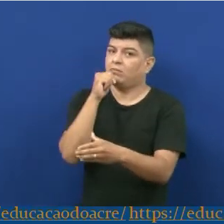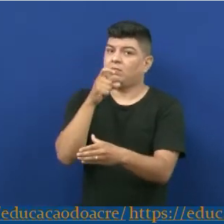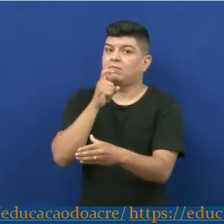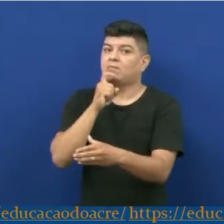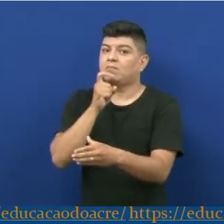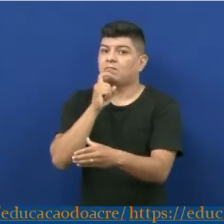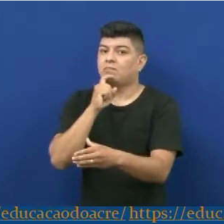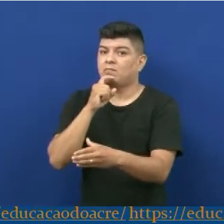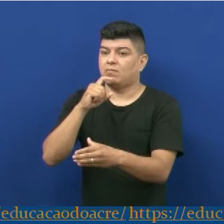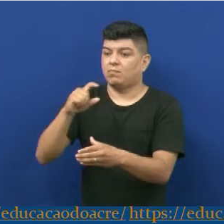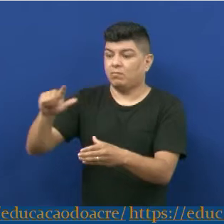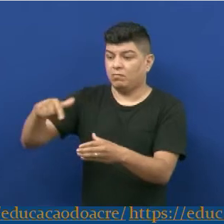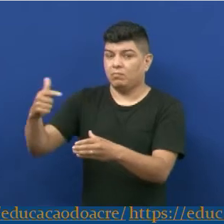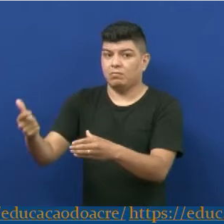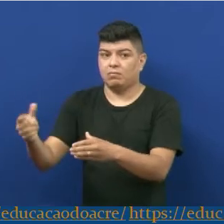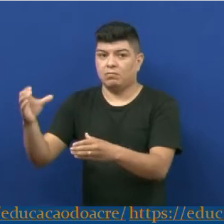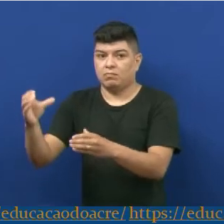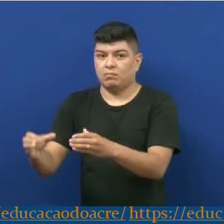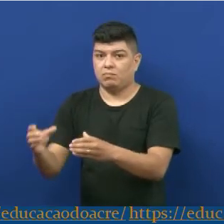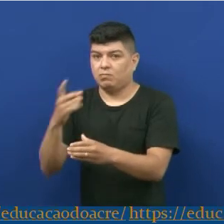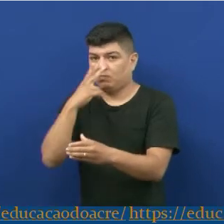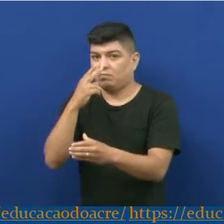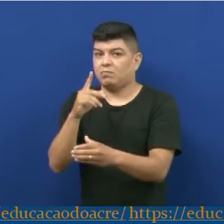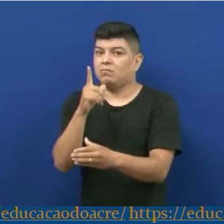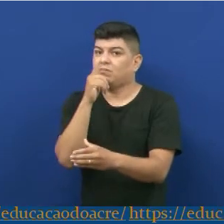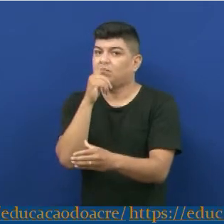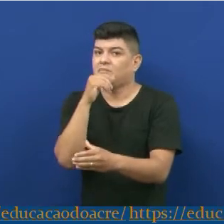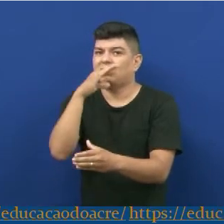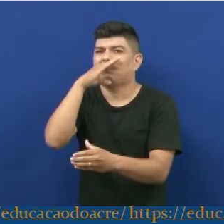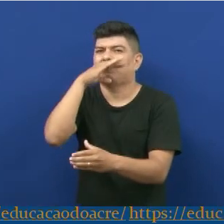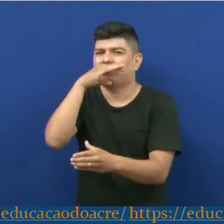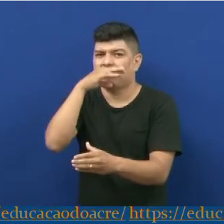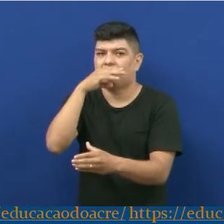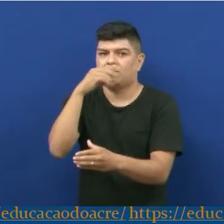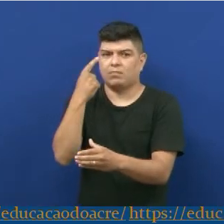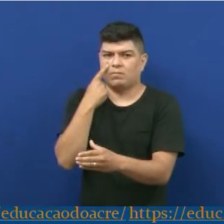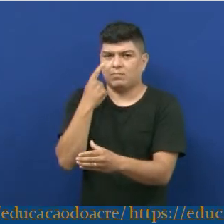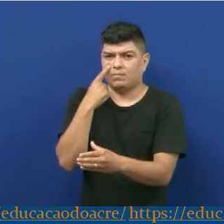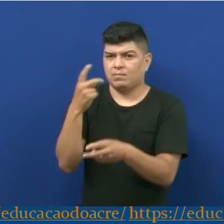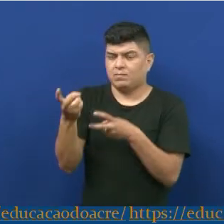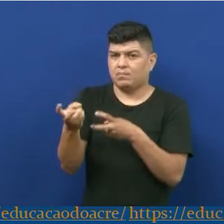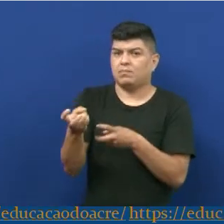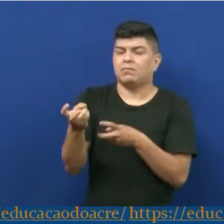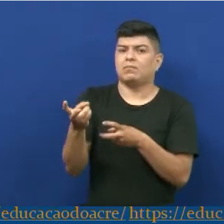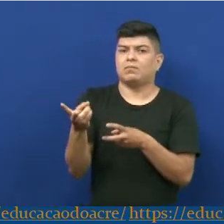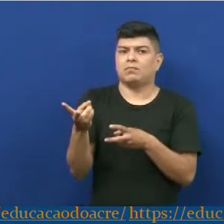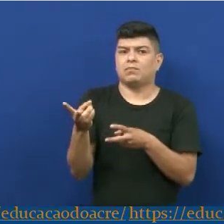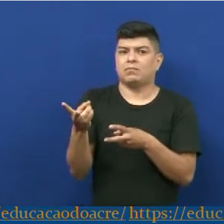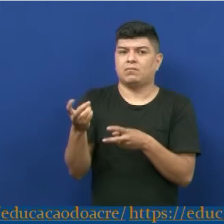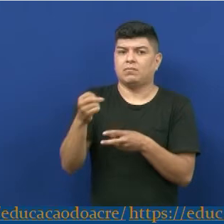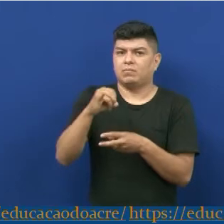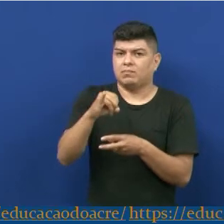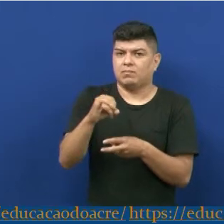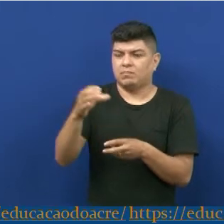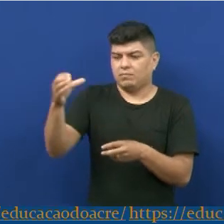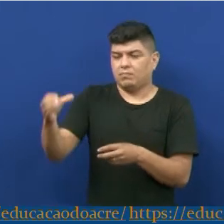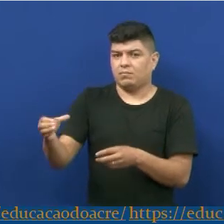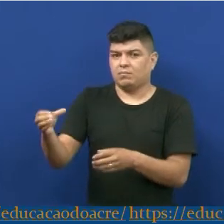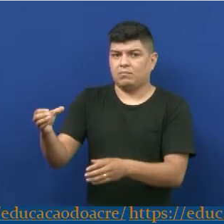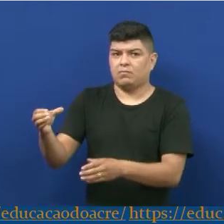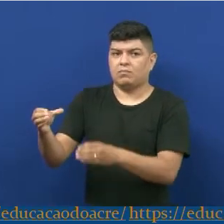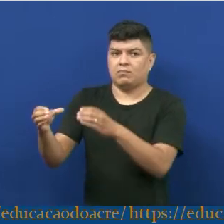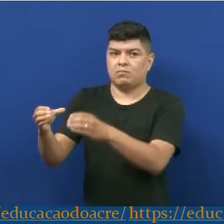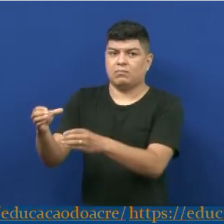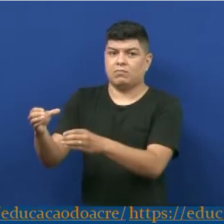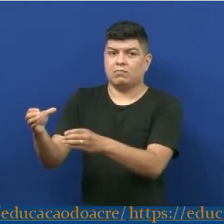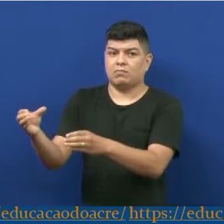copo externo for mergulhado em água bem quente. Note no caso que se você pegar no copo interno